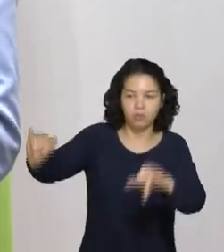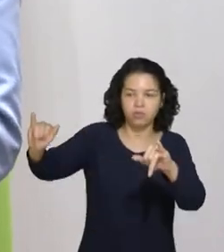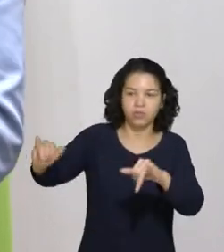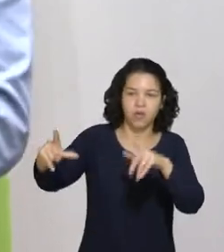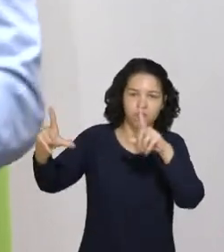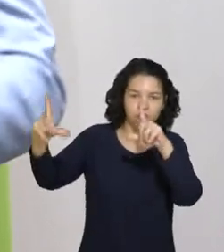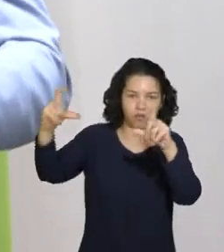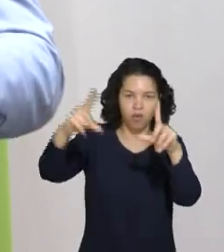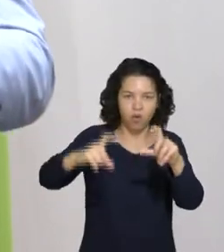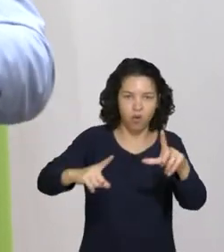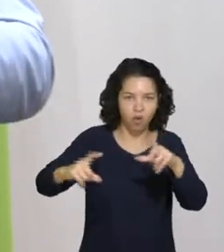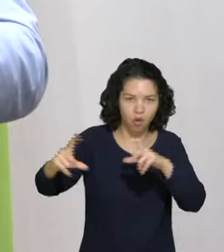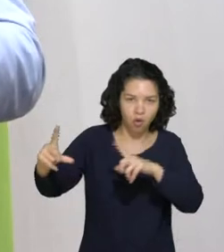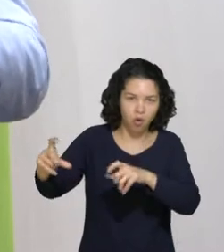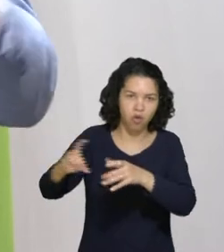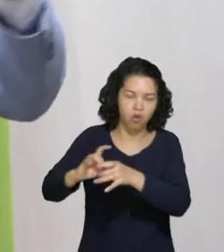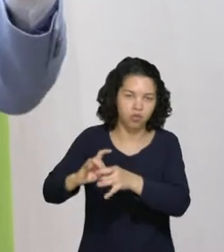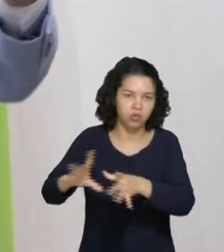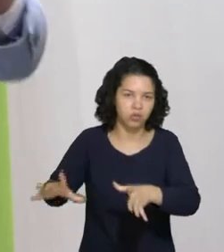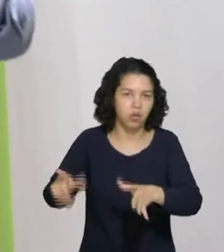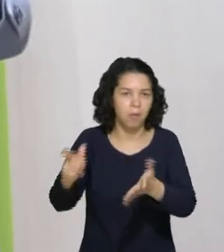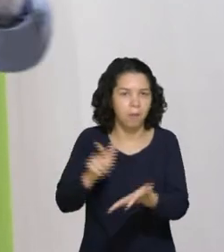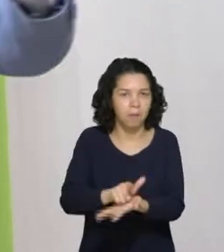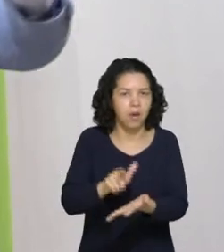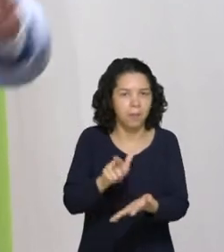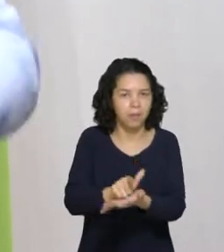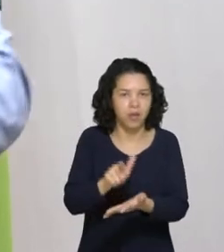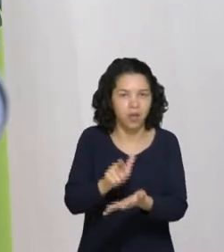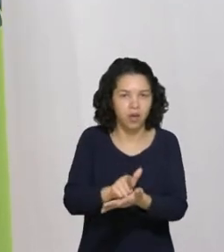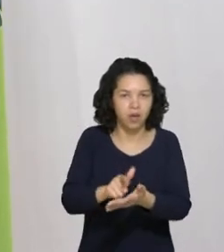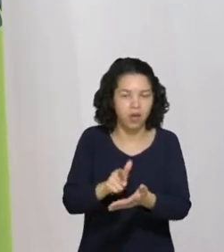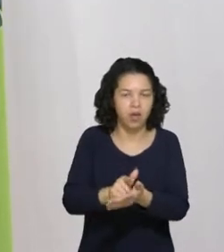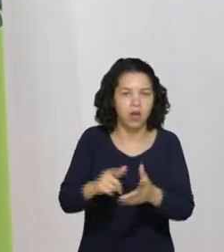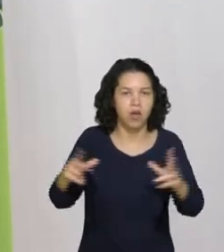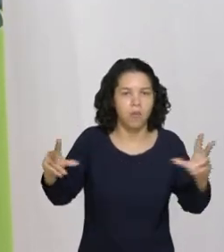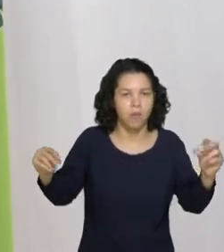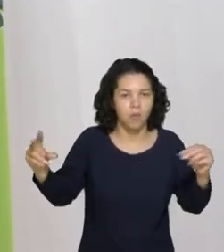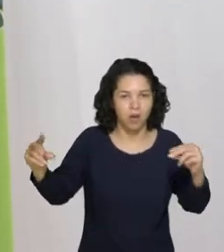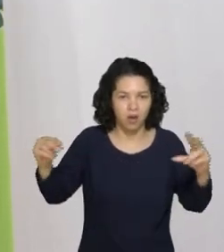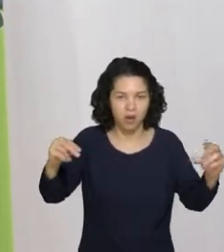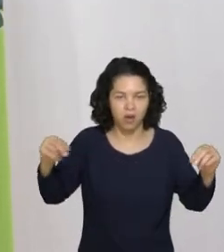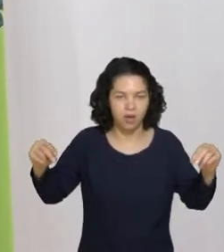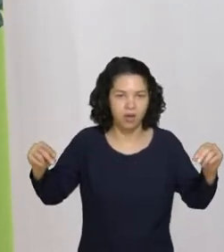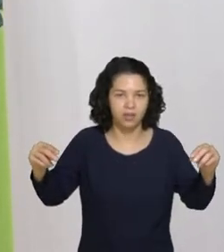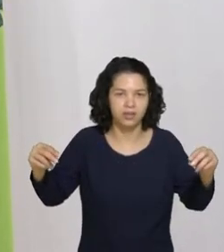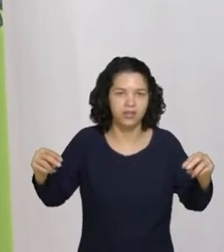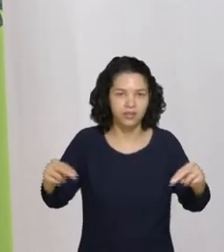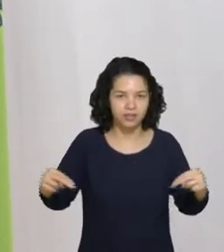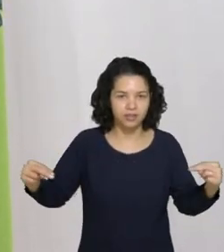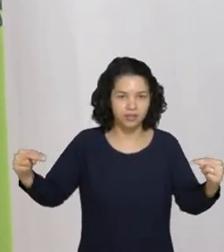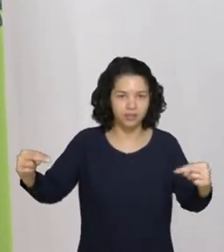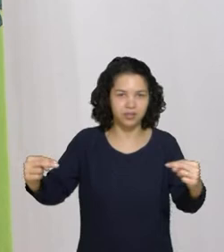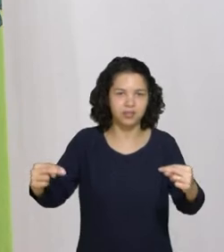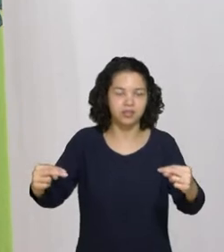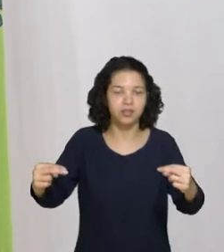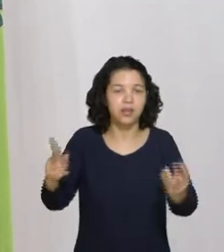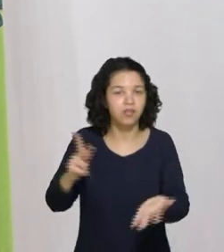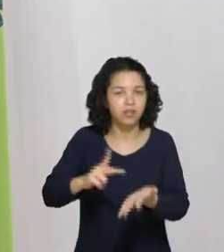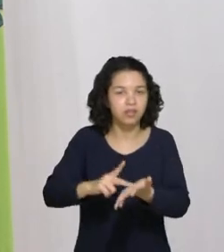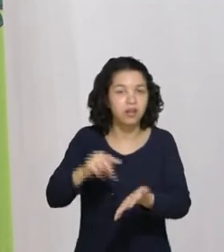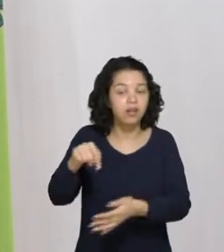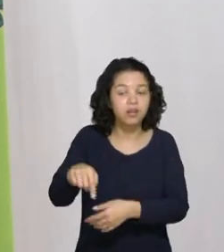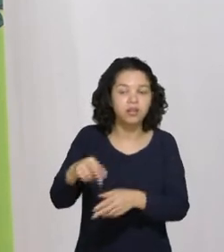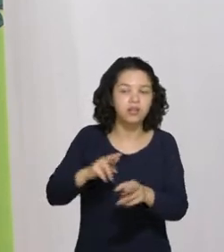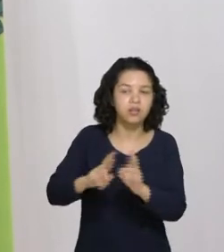fotografia, é aquele papel e os papagaios de pirata em volta, a realidade das nossas